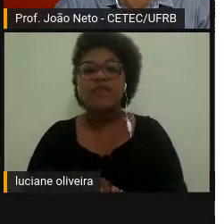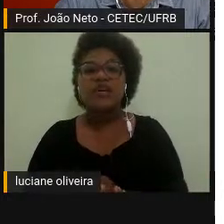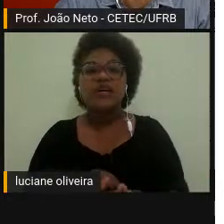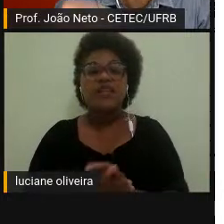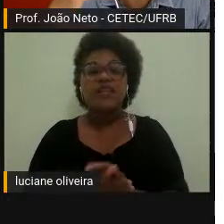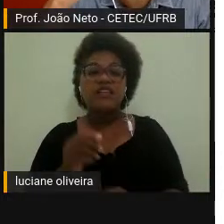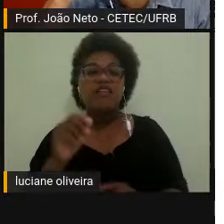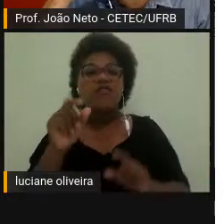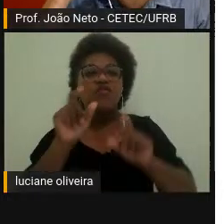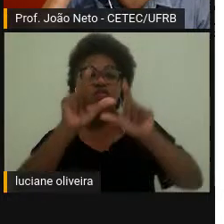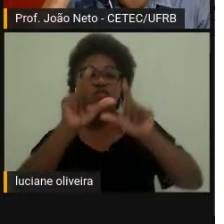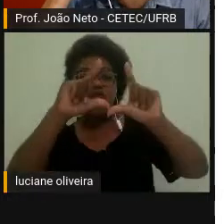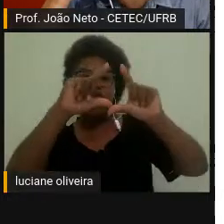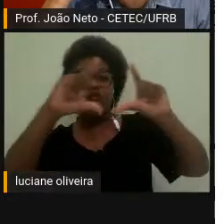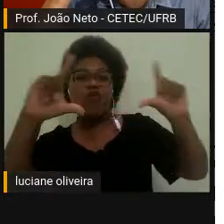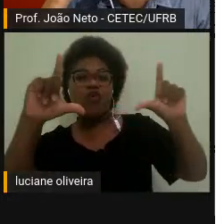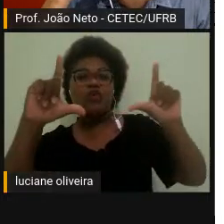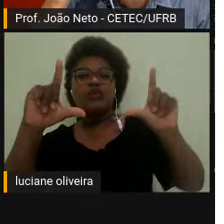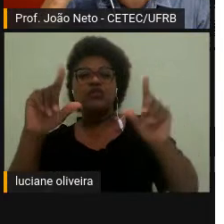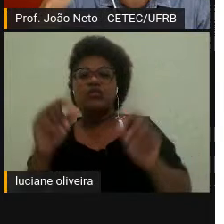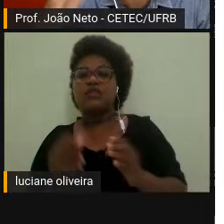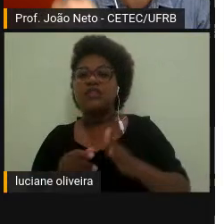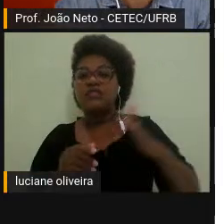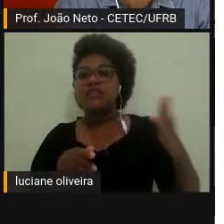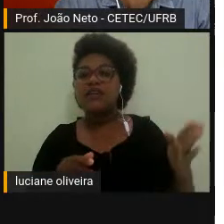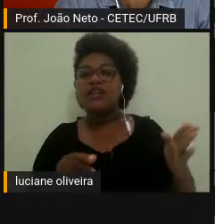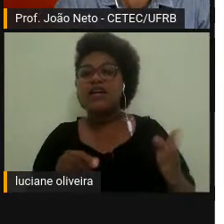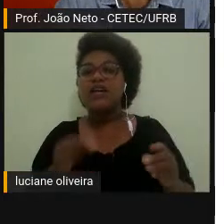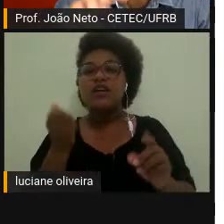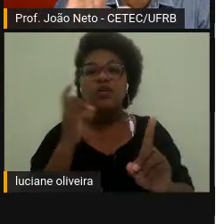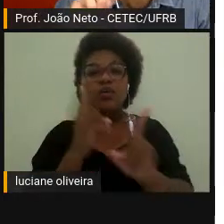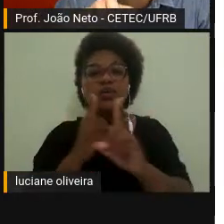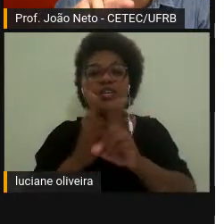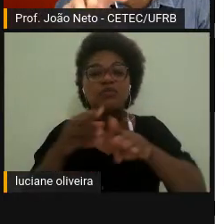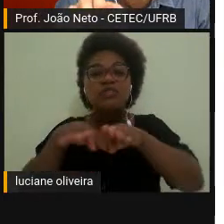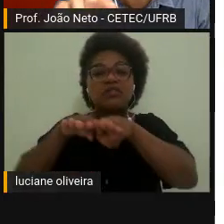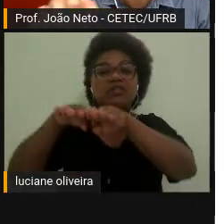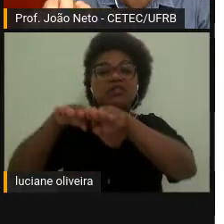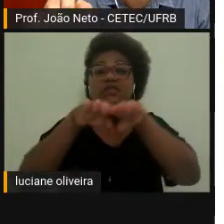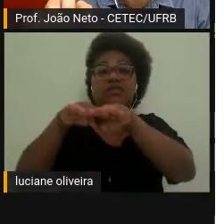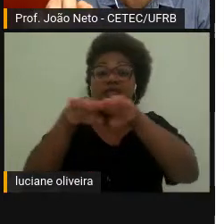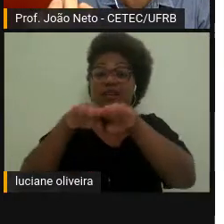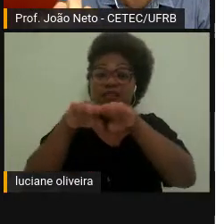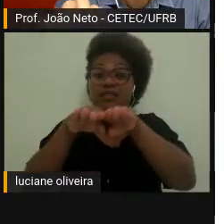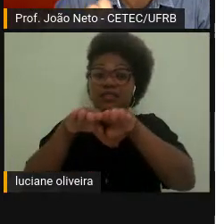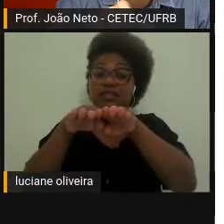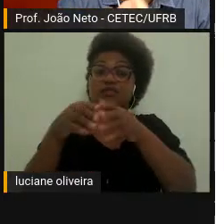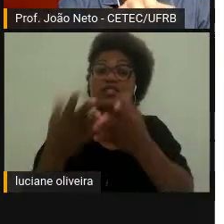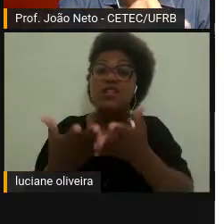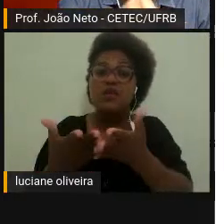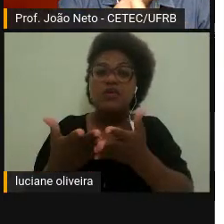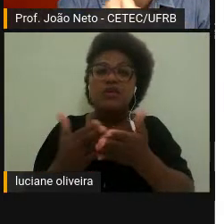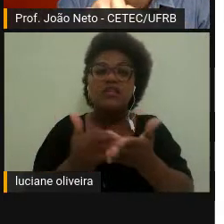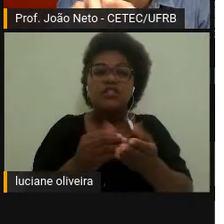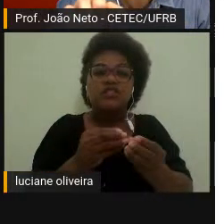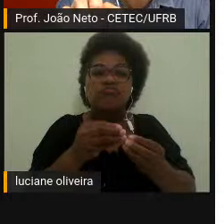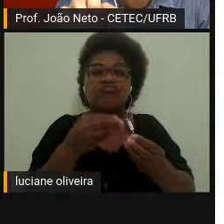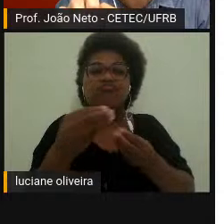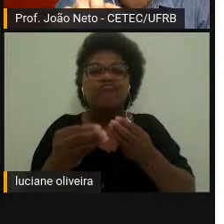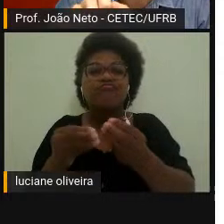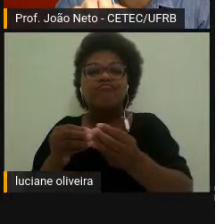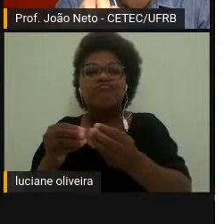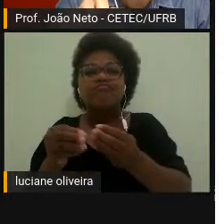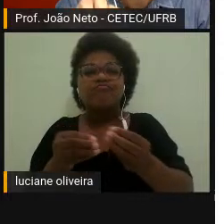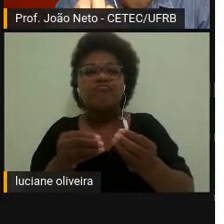igualdade onde são distribuídos para todos os indivíduos o mesmo nível de recurso ou o mesmo